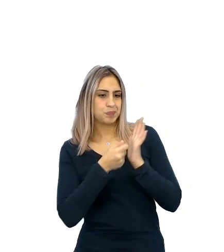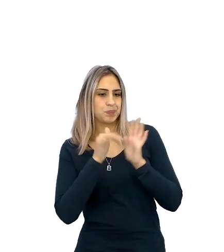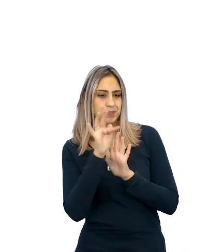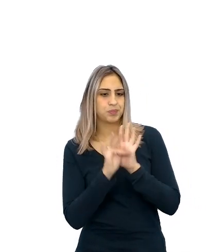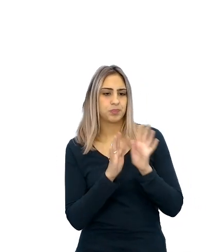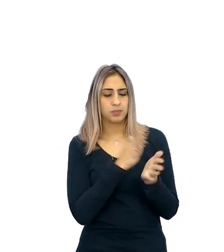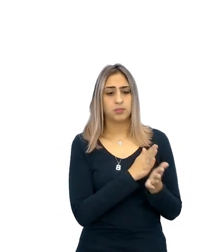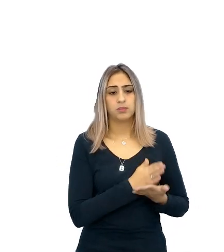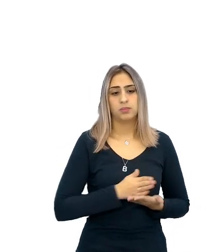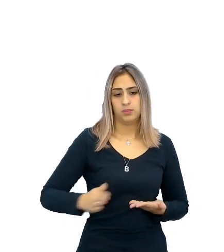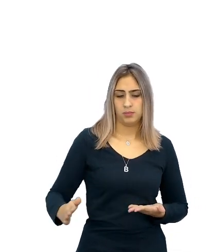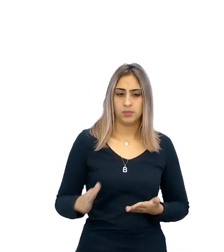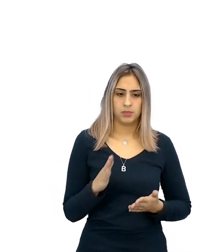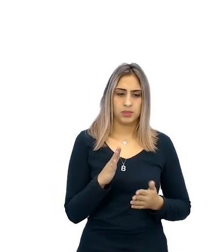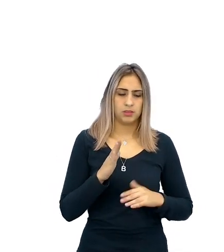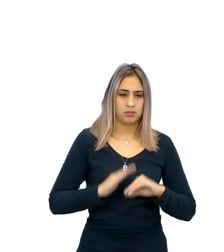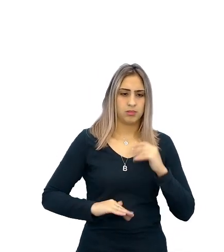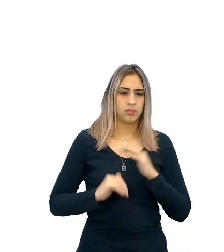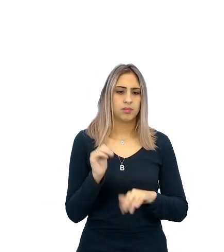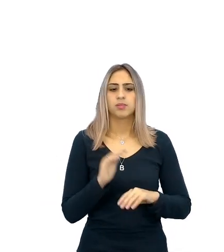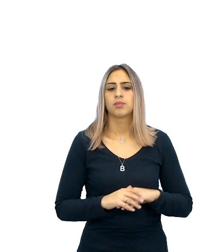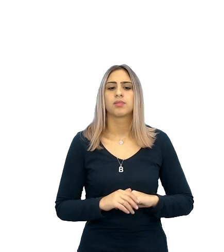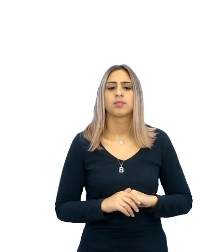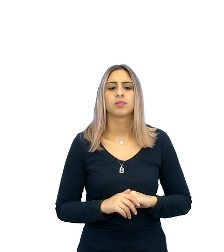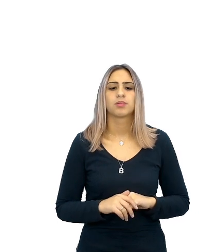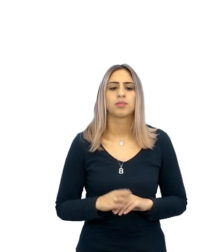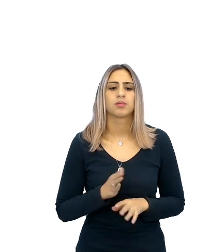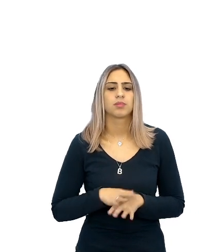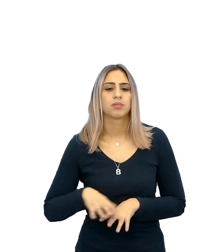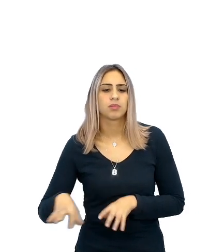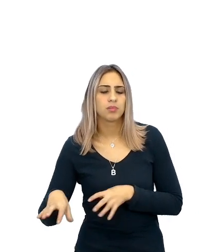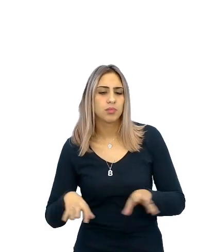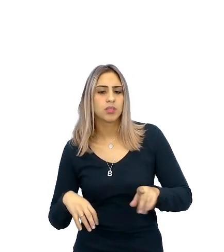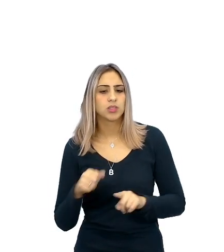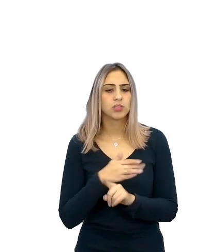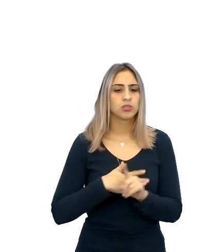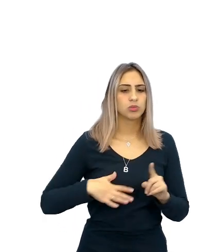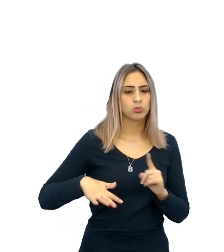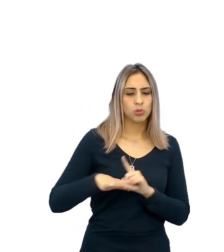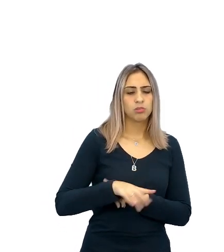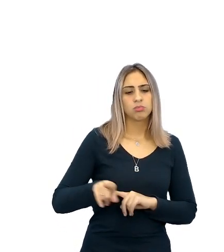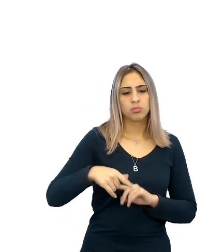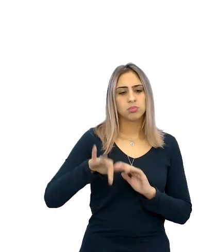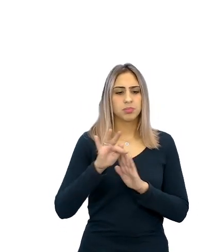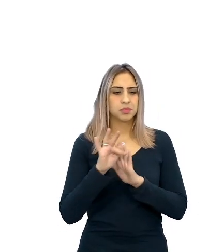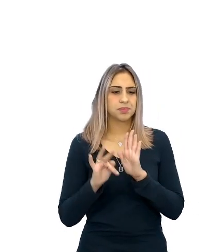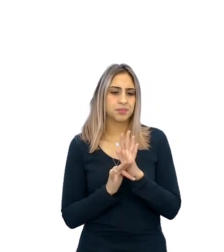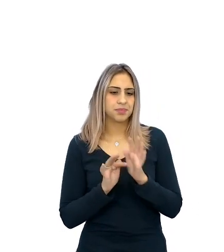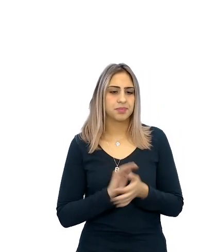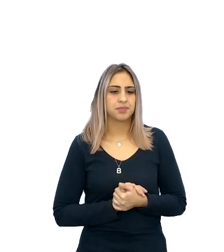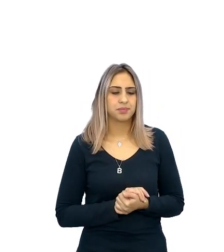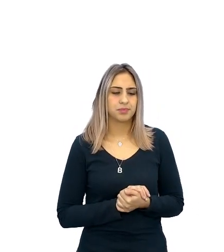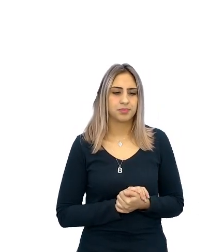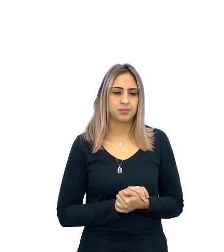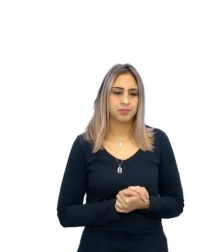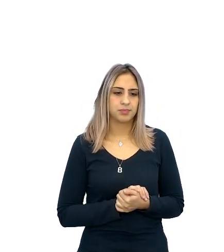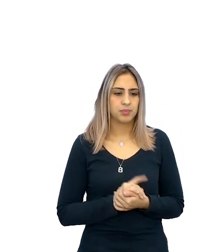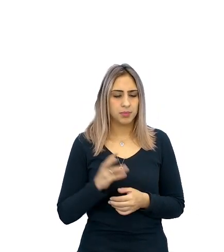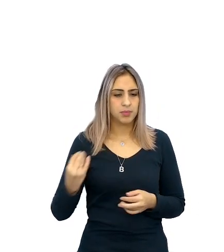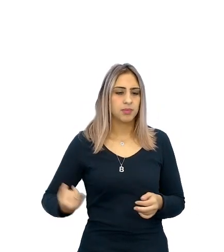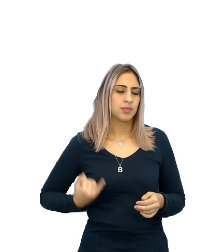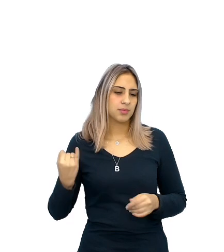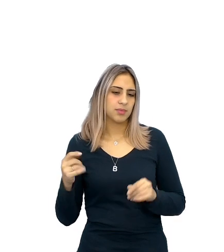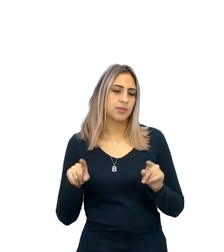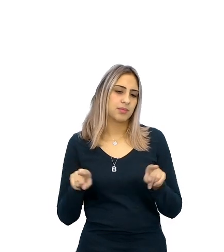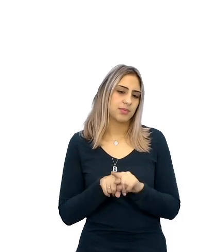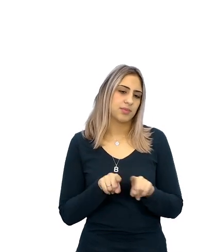A partir da elaboração, eles vão fazer revisão, reescrita, socializar esses textos, né, que são muito importantes